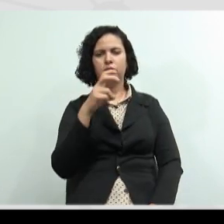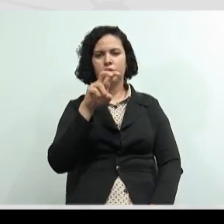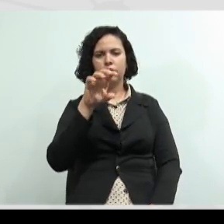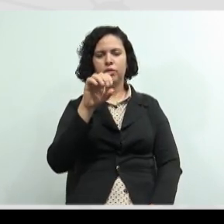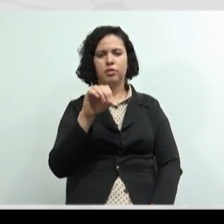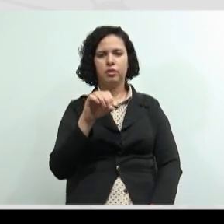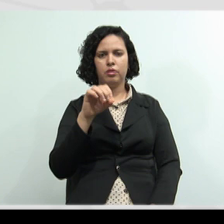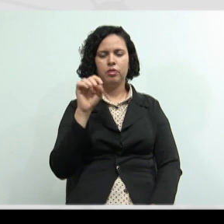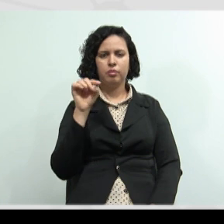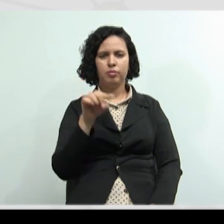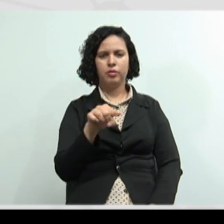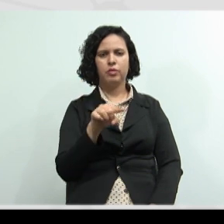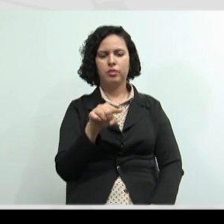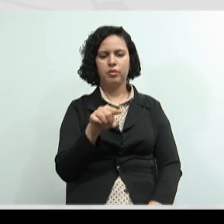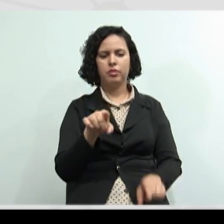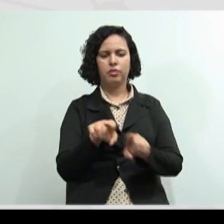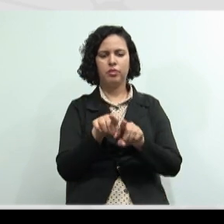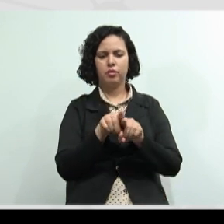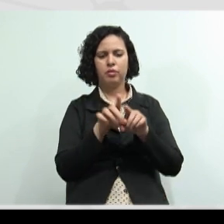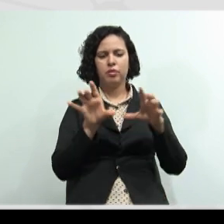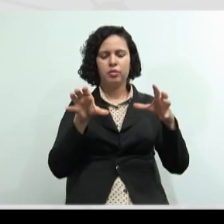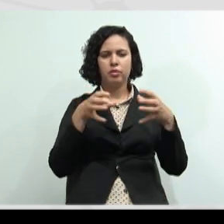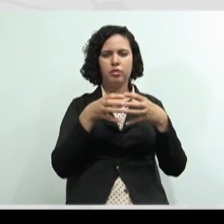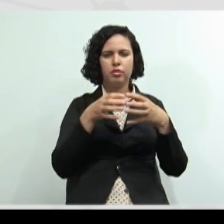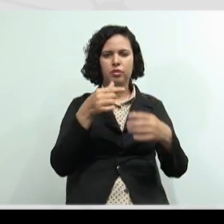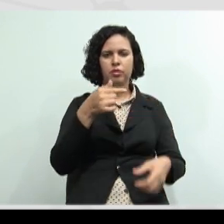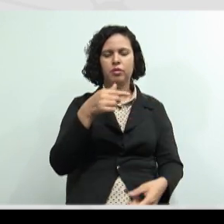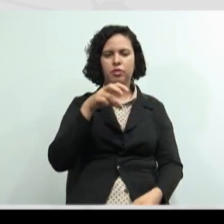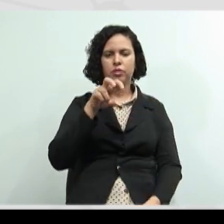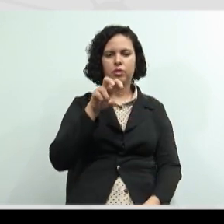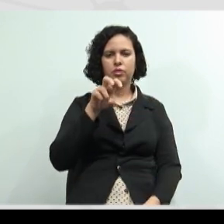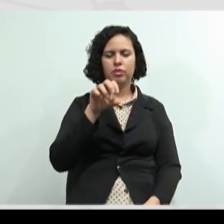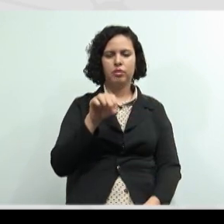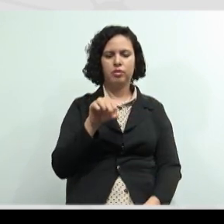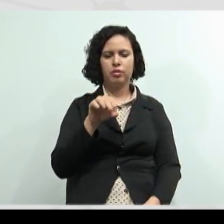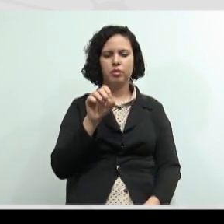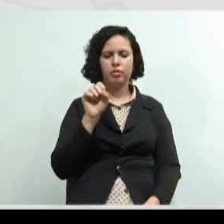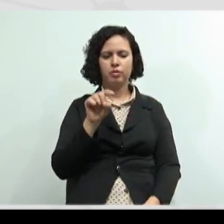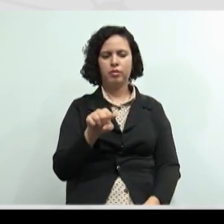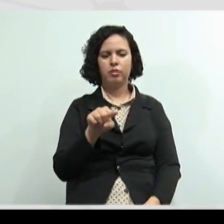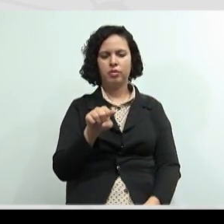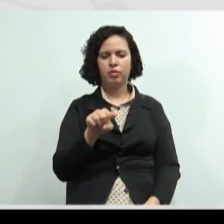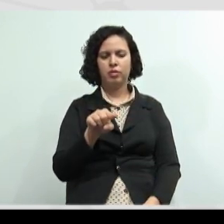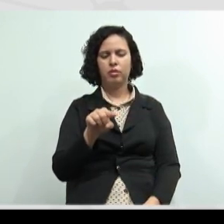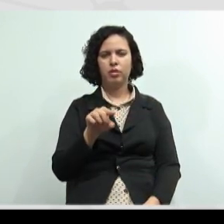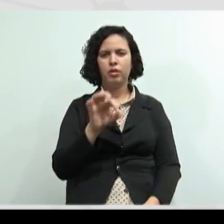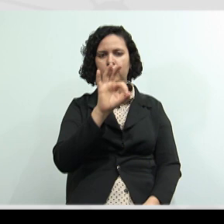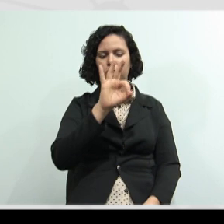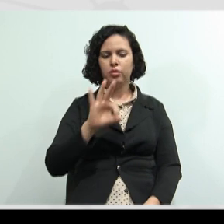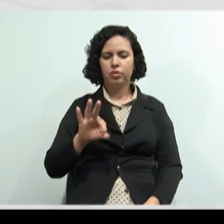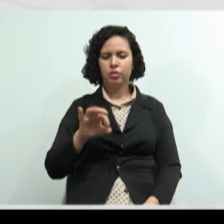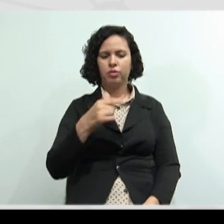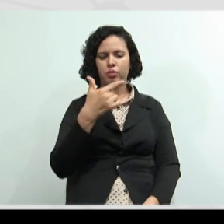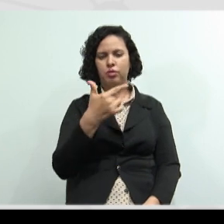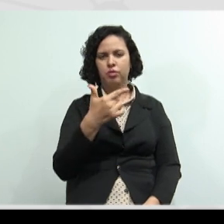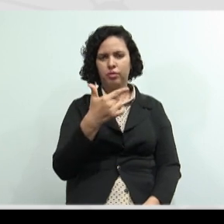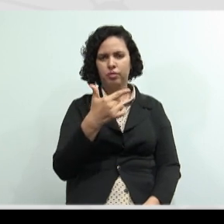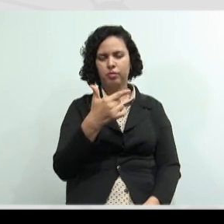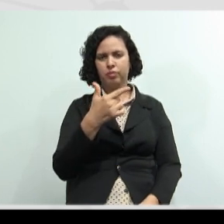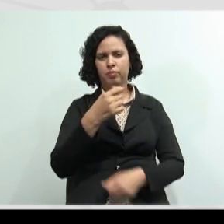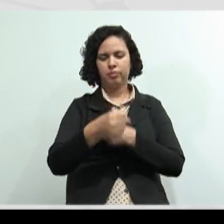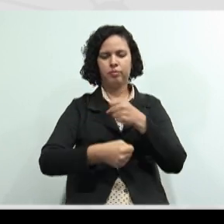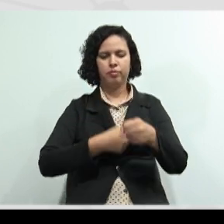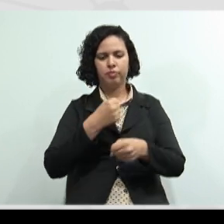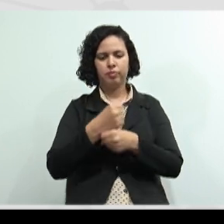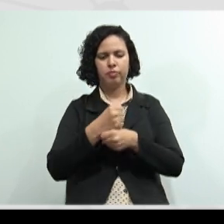e coletivos de até R$75 mil. Os juros são de aproximadamente 2% ao ano e tem